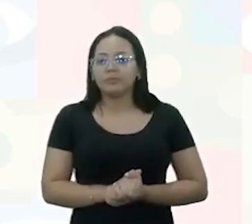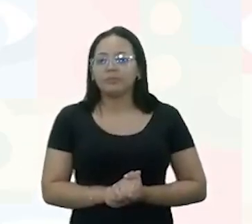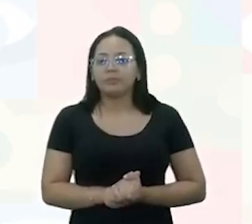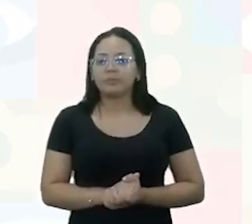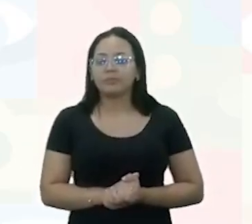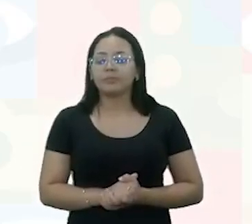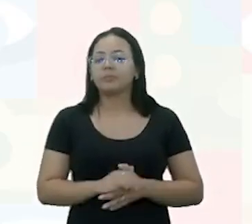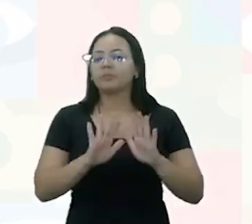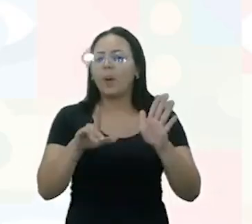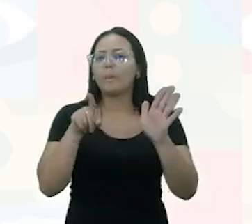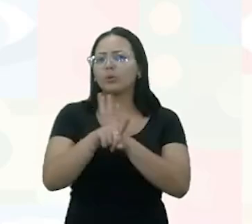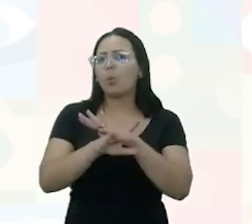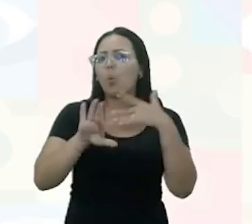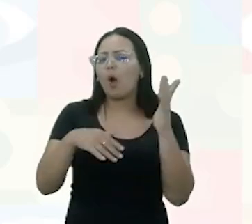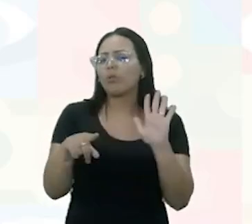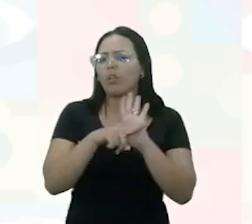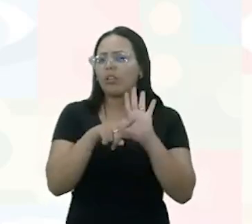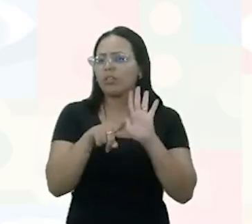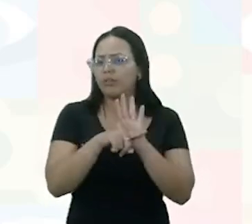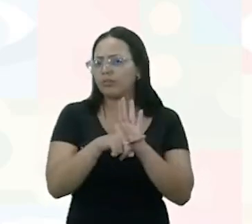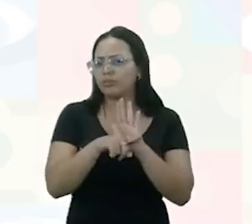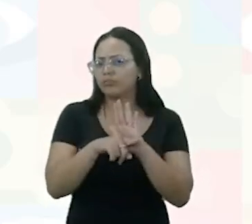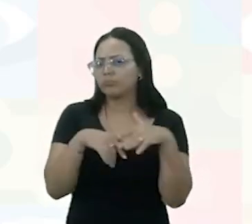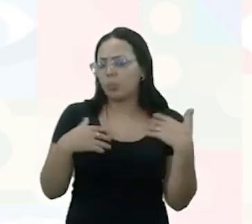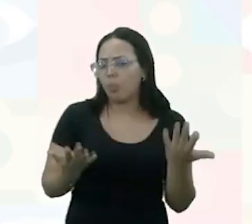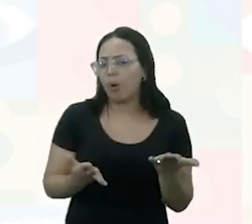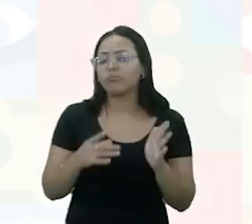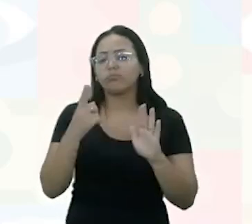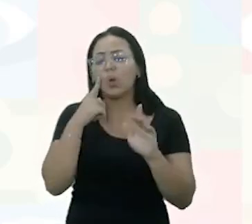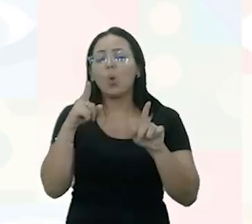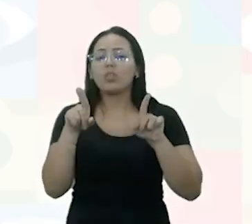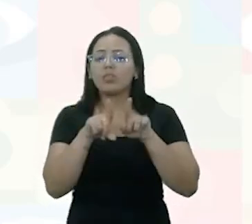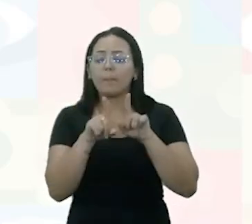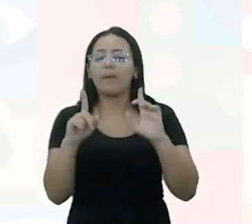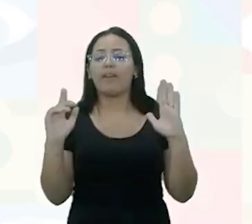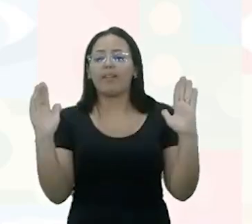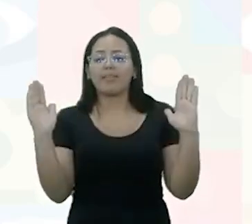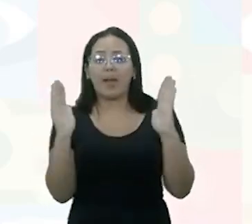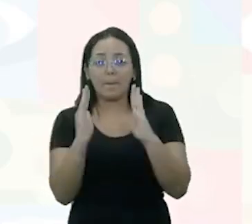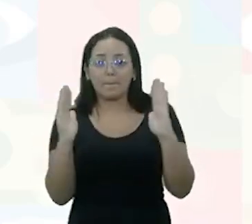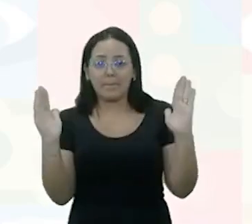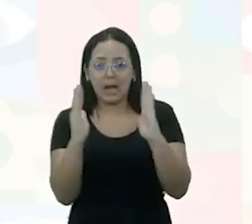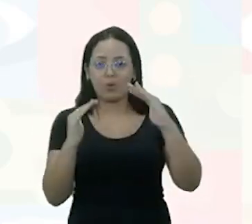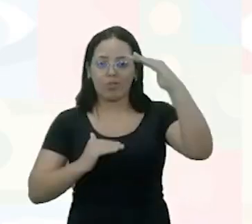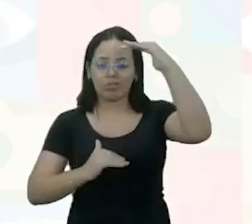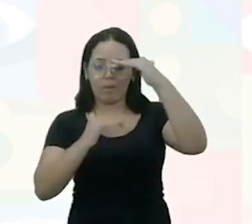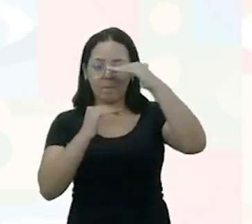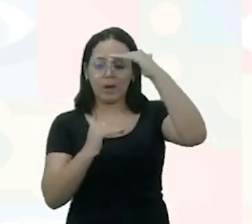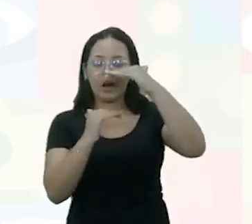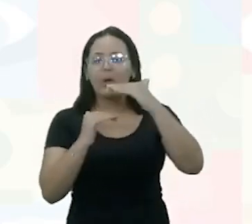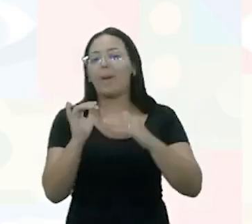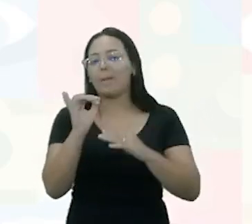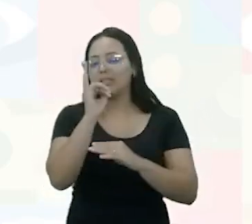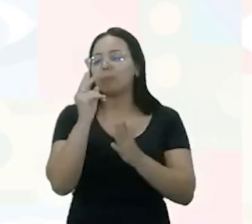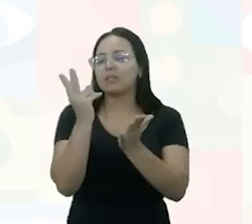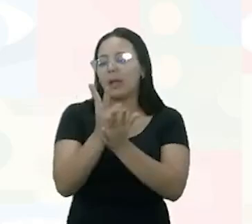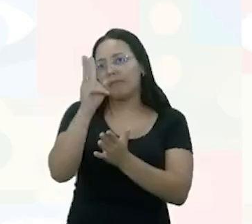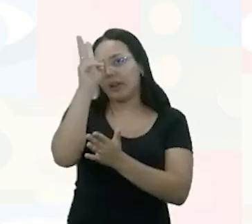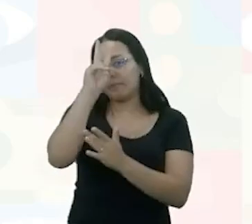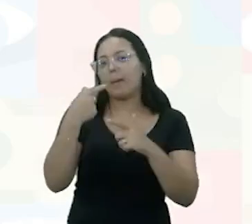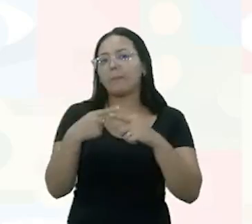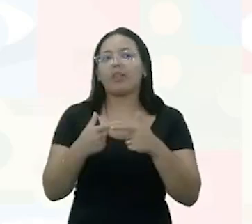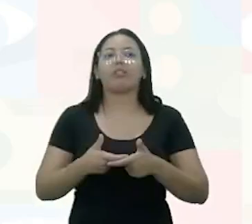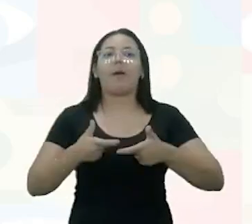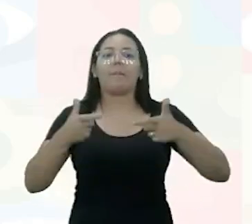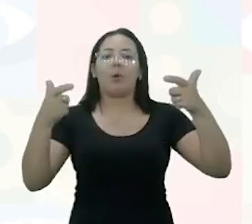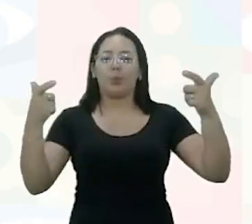E qual seria a desvantagem desse formato? O tamanho do arquivo, obviamente, a gente sempre vai lembrar daquilo. Geralmente, todos